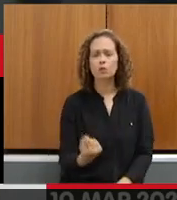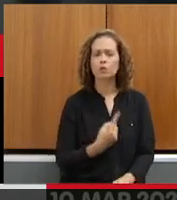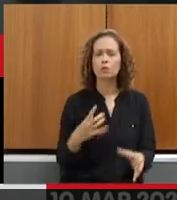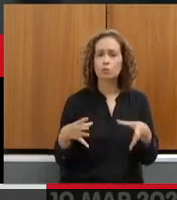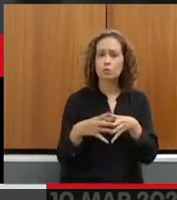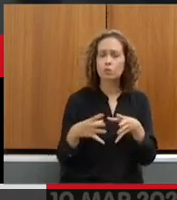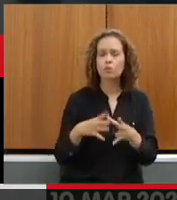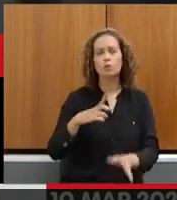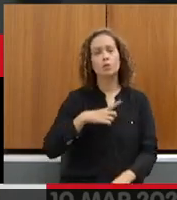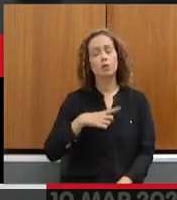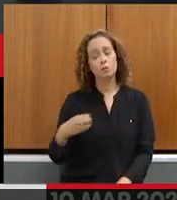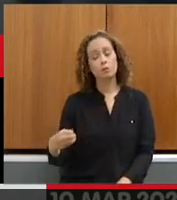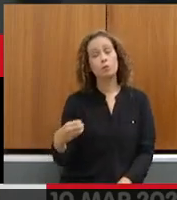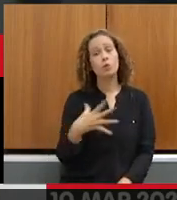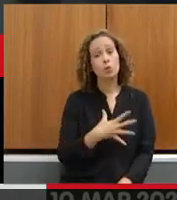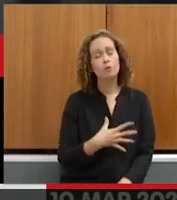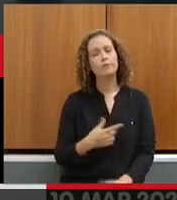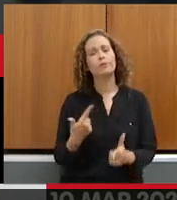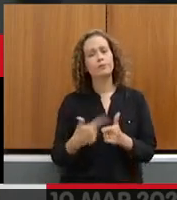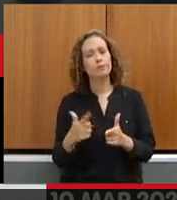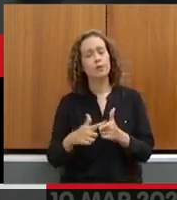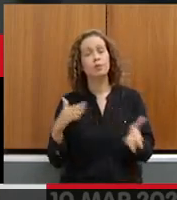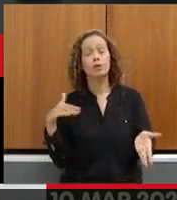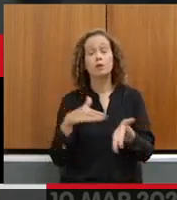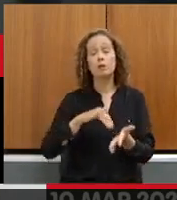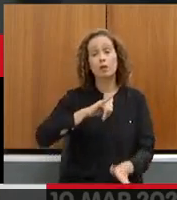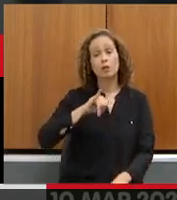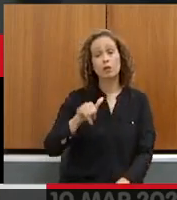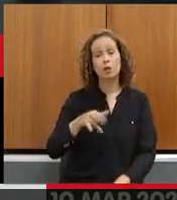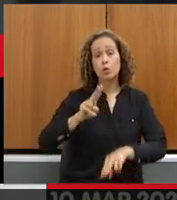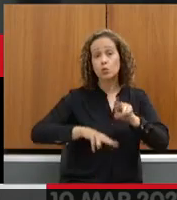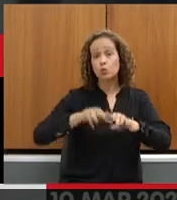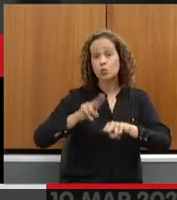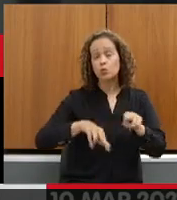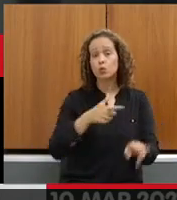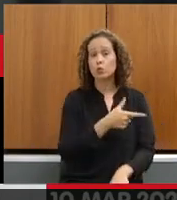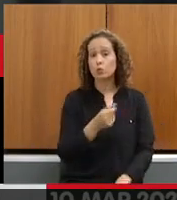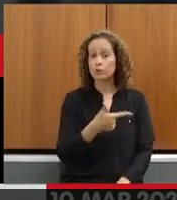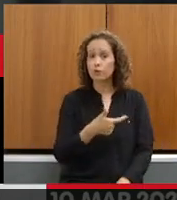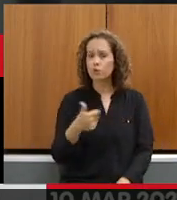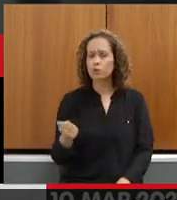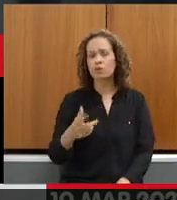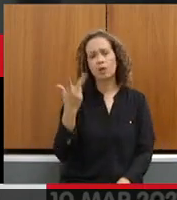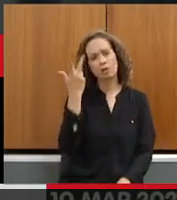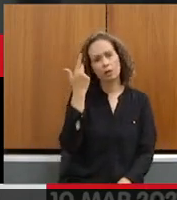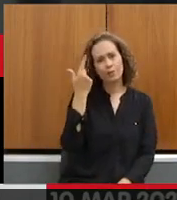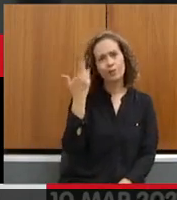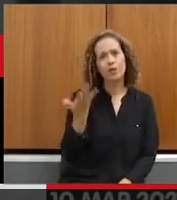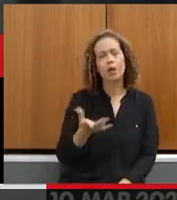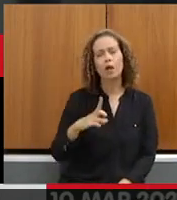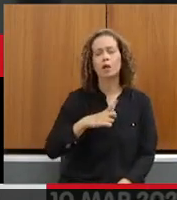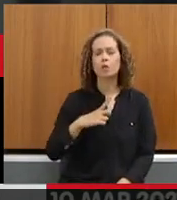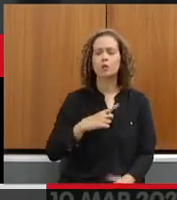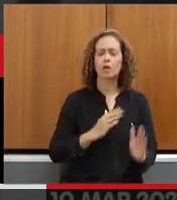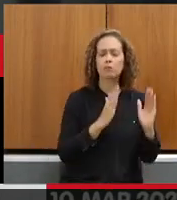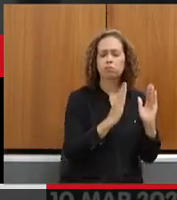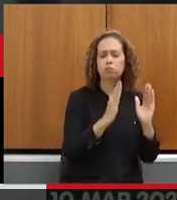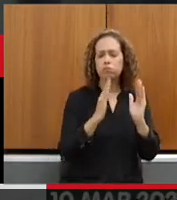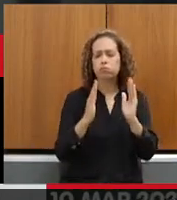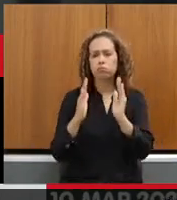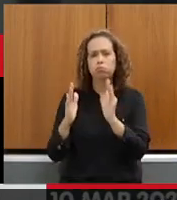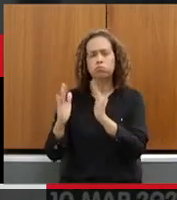teria uma nova crise até Junho de 2021 porque é o natural das epidemias elas terem ciclos dentro